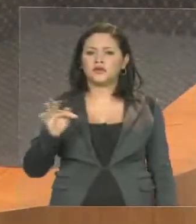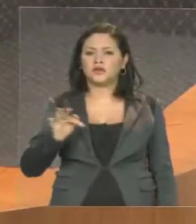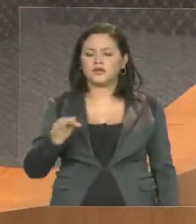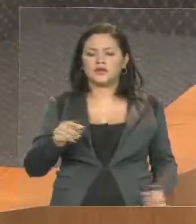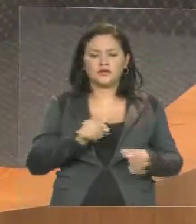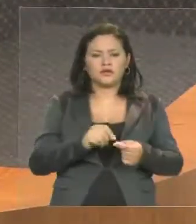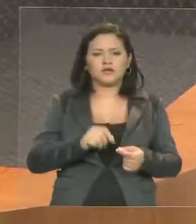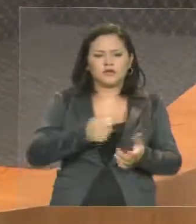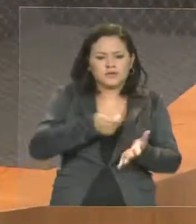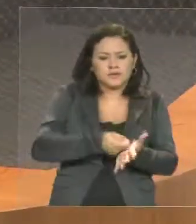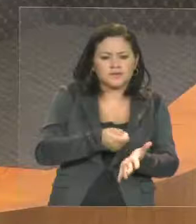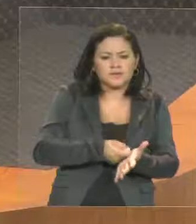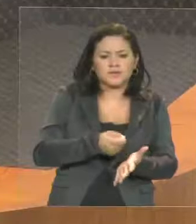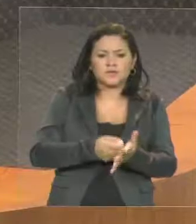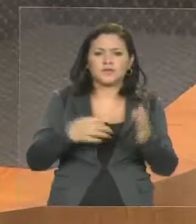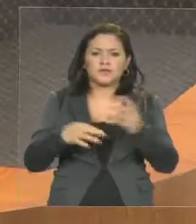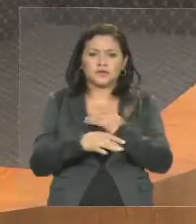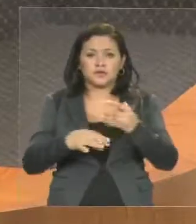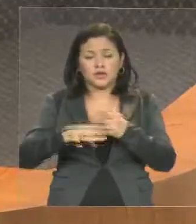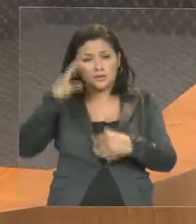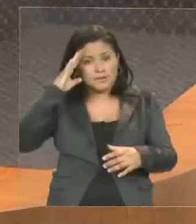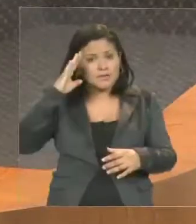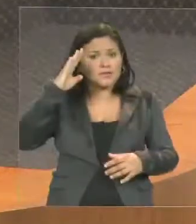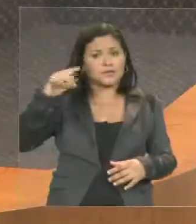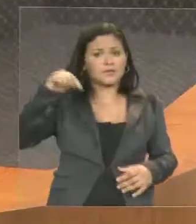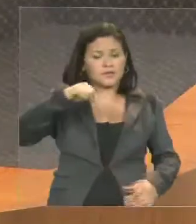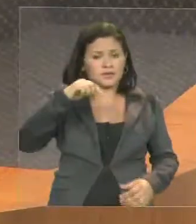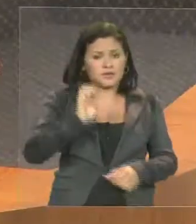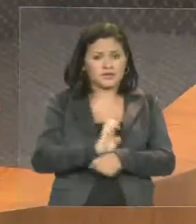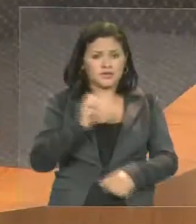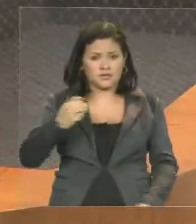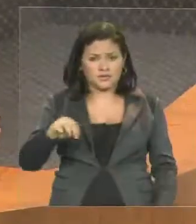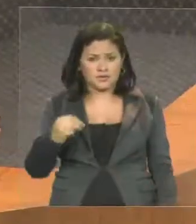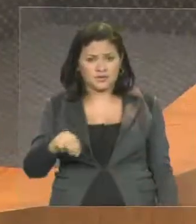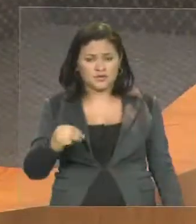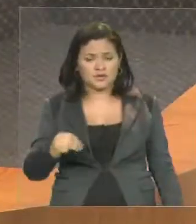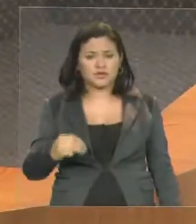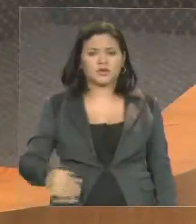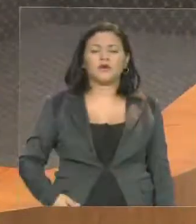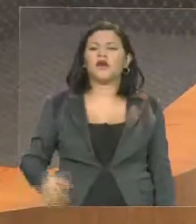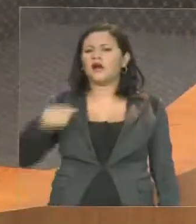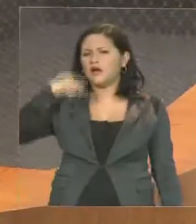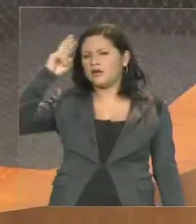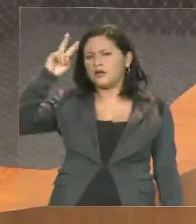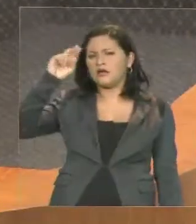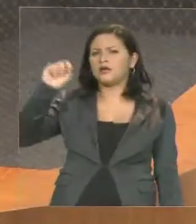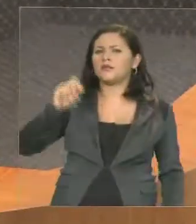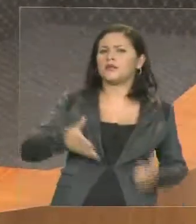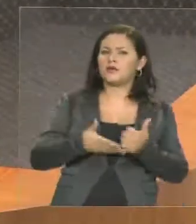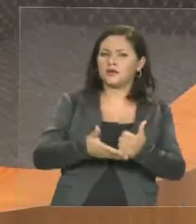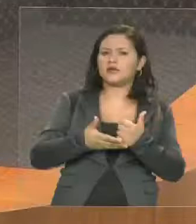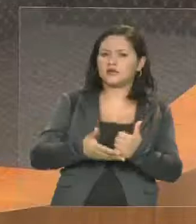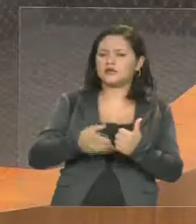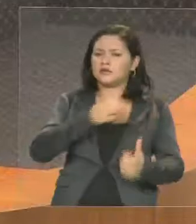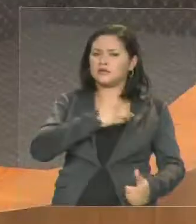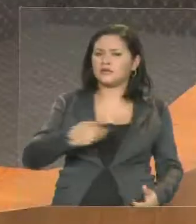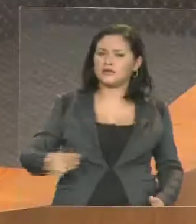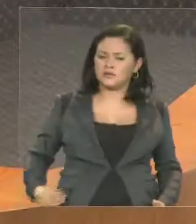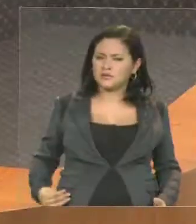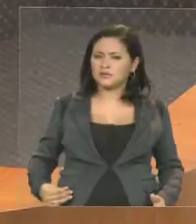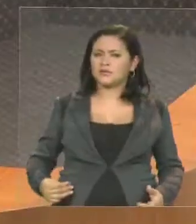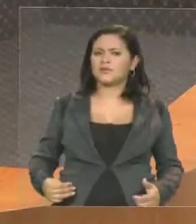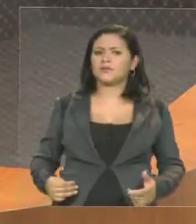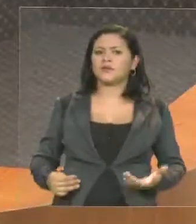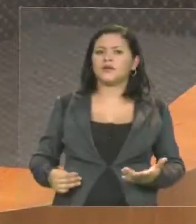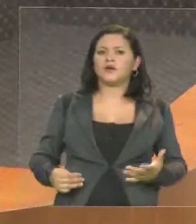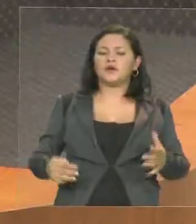recordo bem, deputado Otelino Neto, que o assessor do ministro da Educação foi a Timon, na inauguração do IEMA, na inauguração do Jacira, e lá se comprometeu